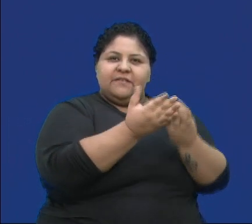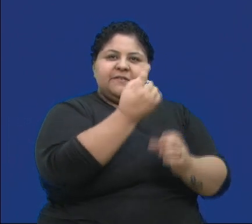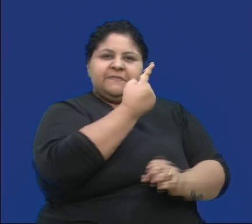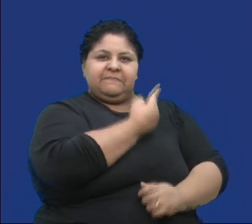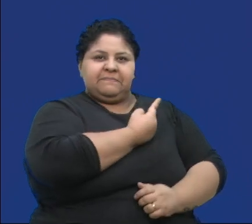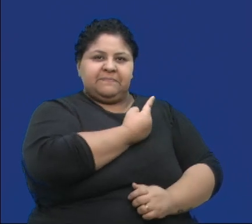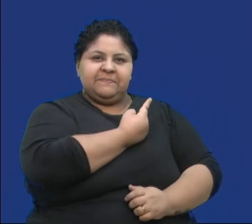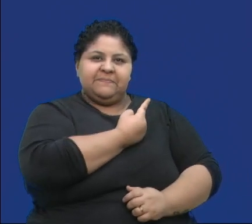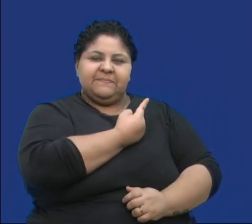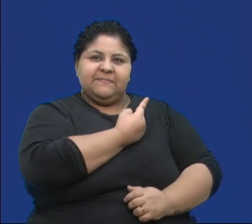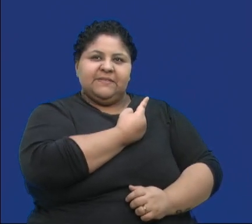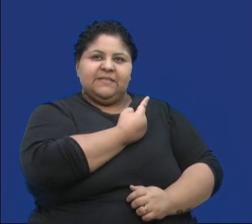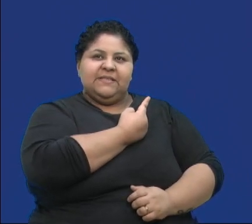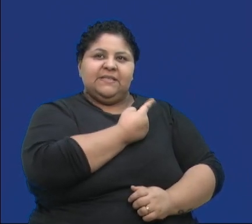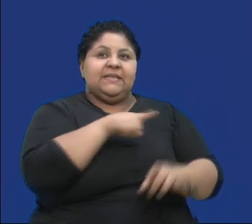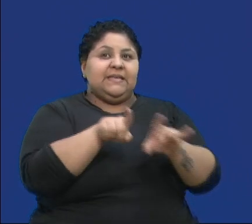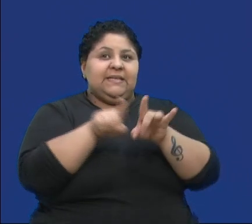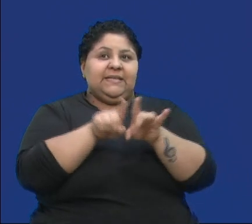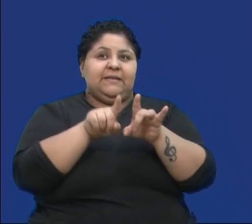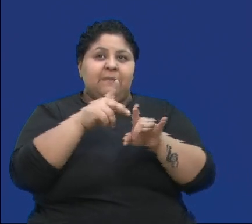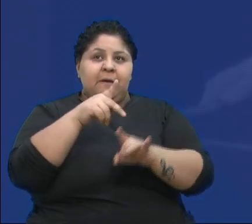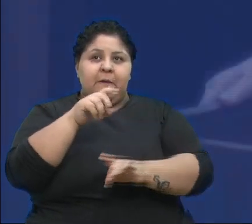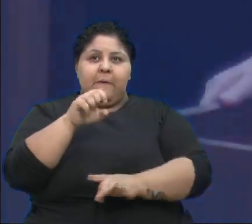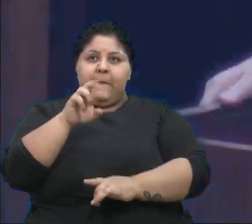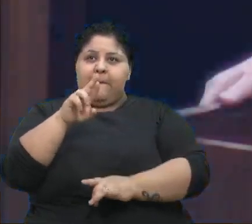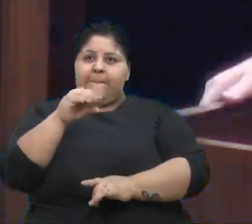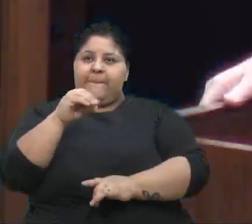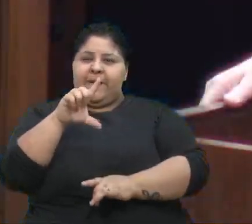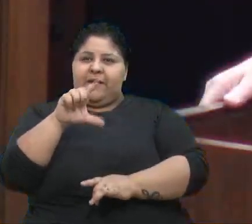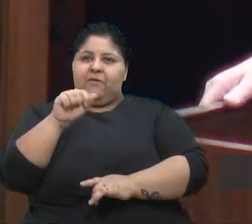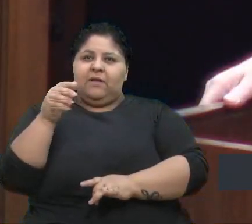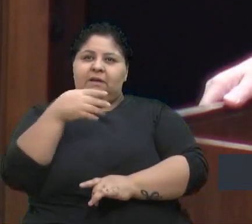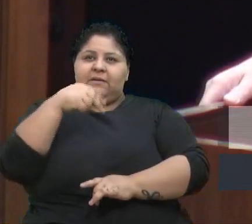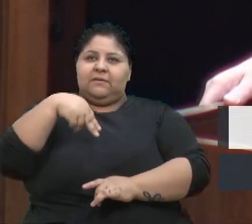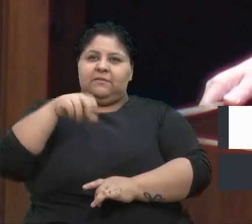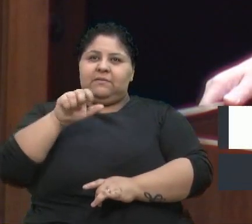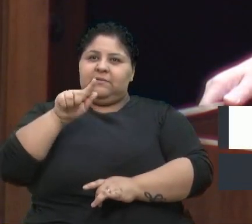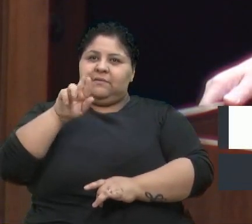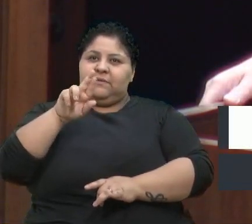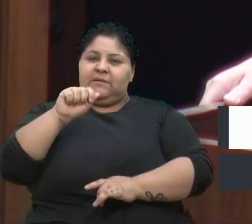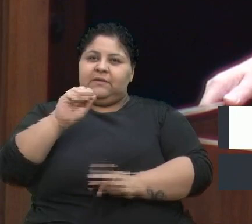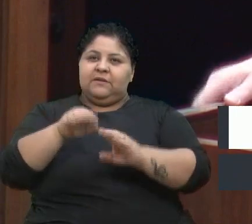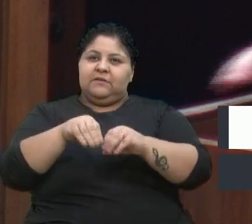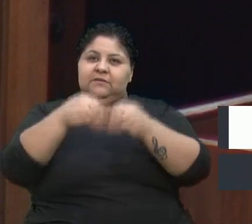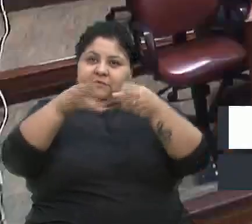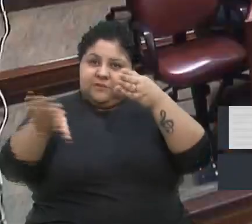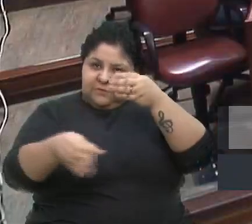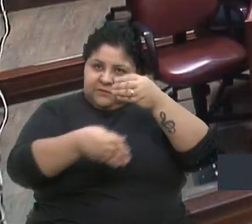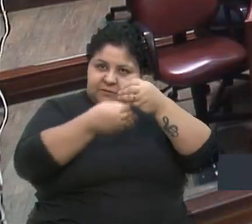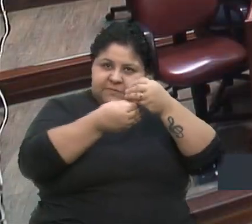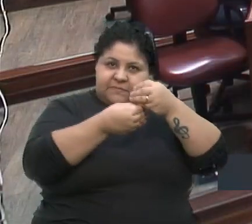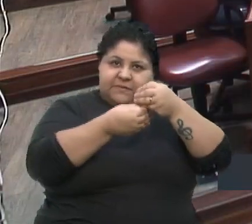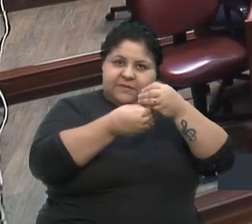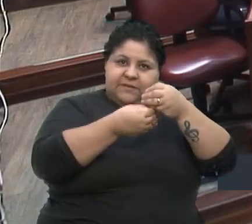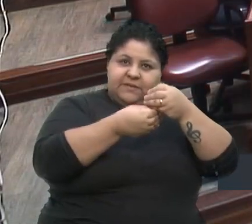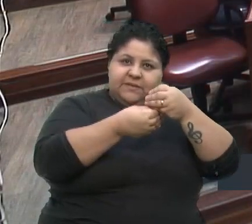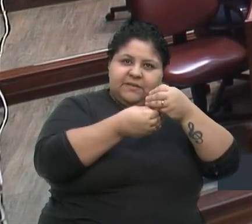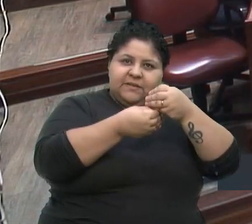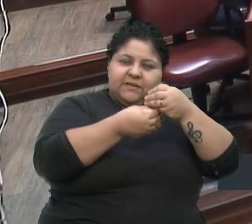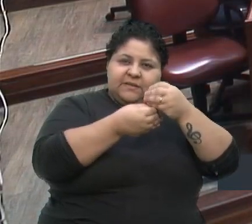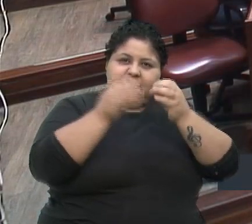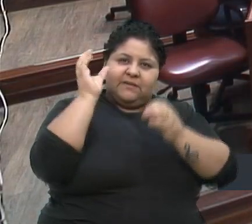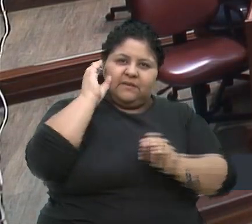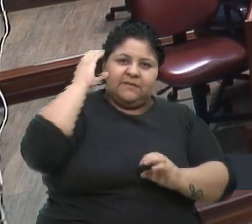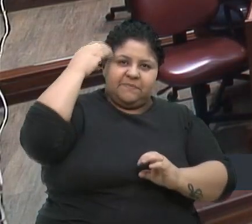da Pérola Negra. Sua parte, vereador Felipe. Vereador Lucas, eu quero lhe